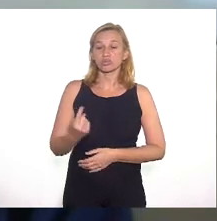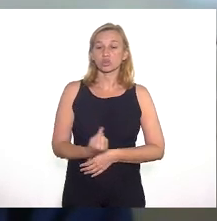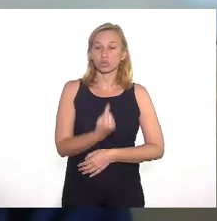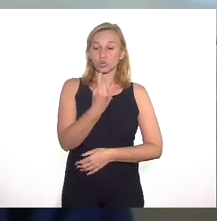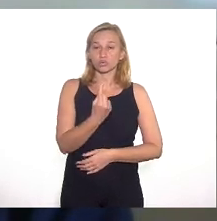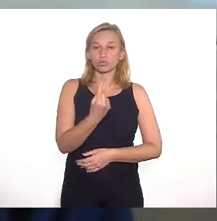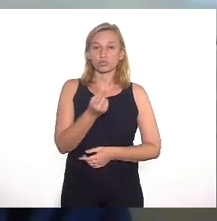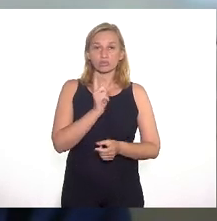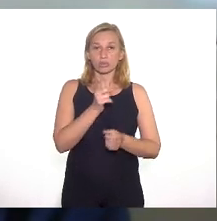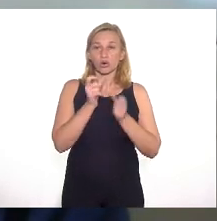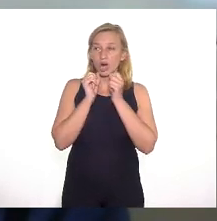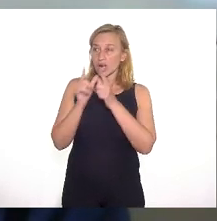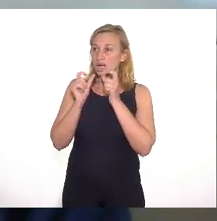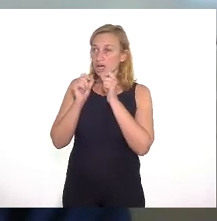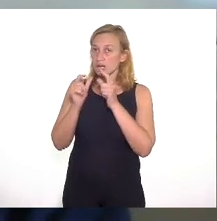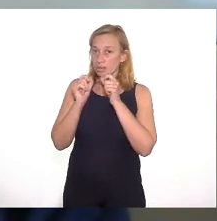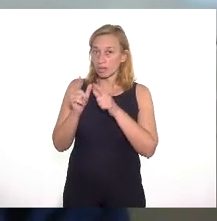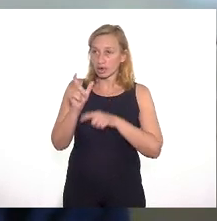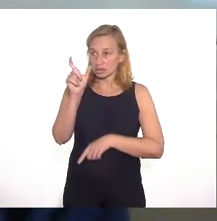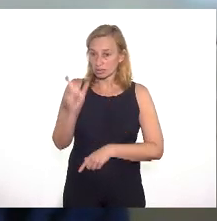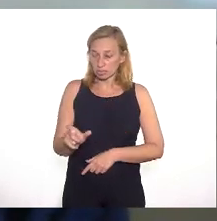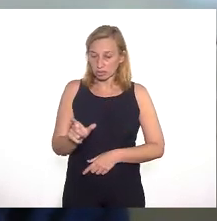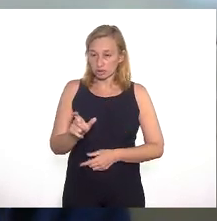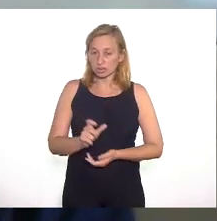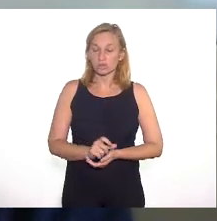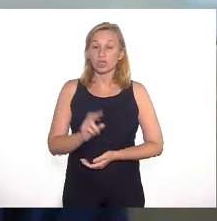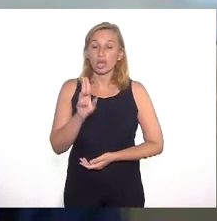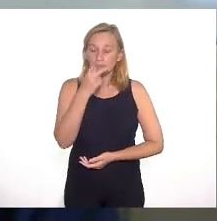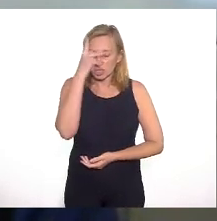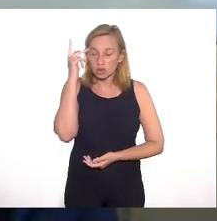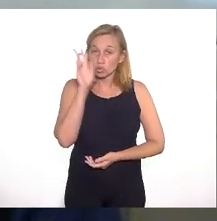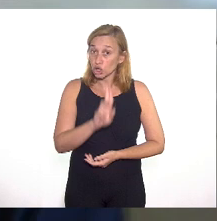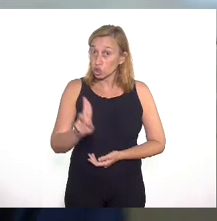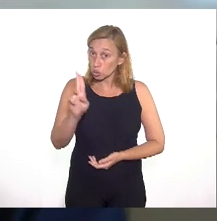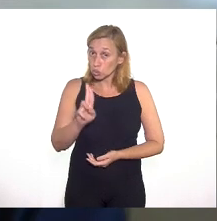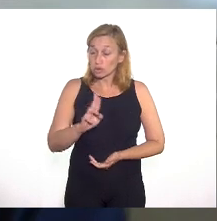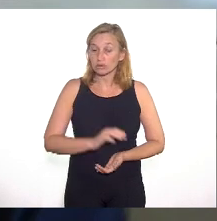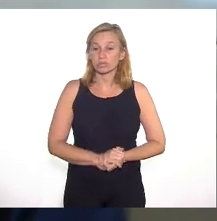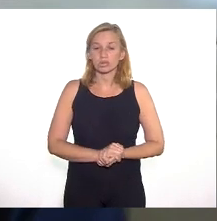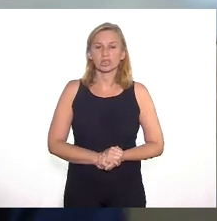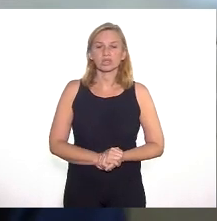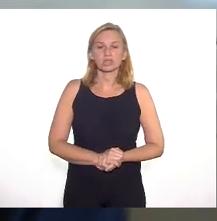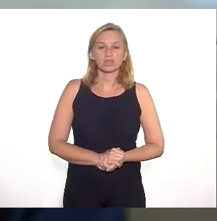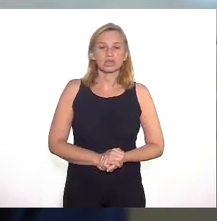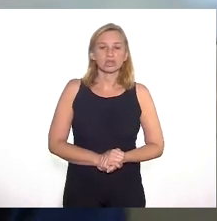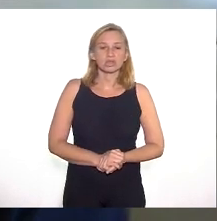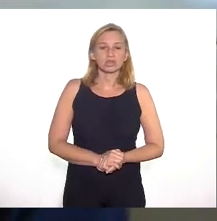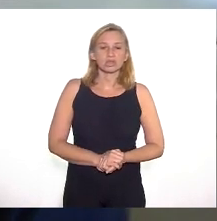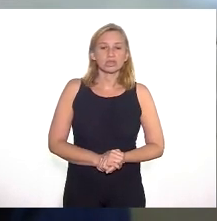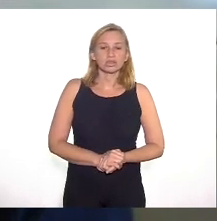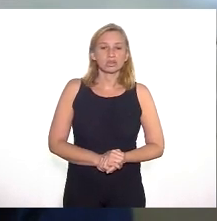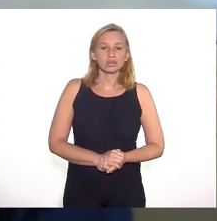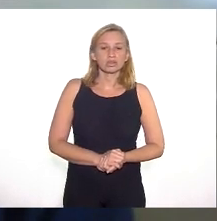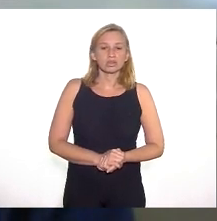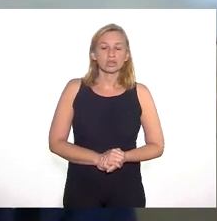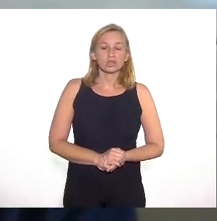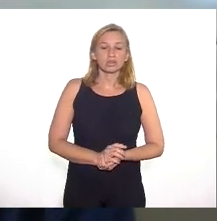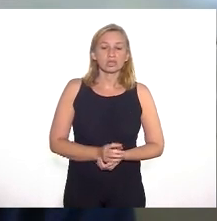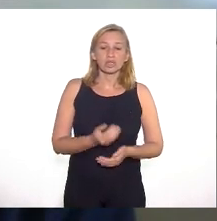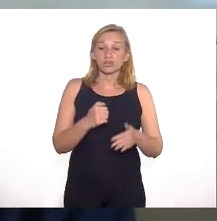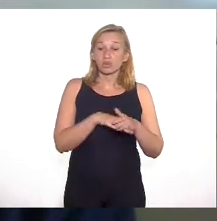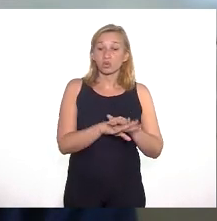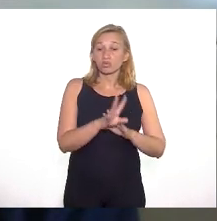não reclamada pelo contribuinte, né, pelo usuário, né, quem tem que ficar no fundo de